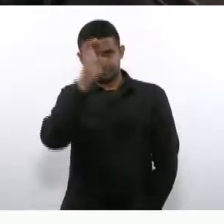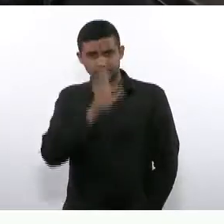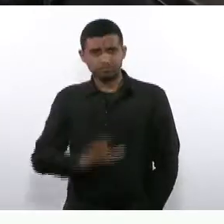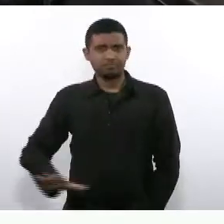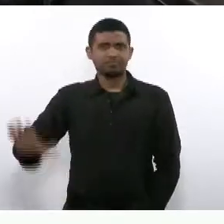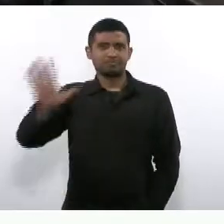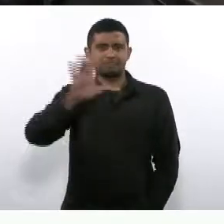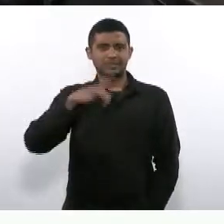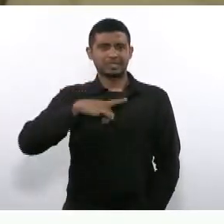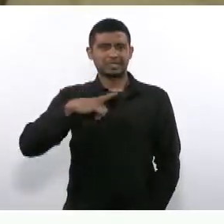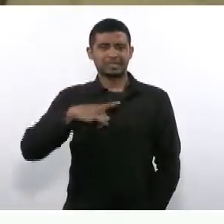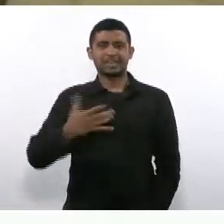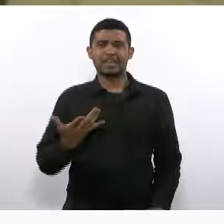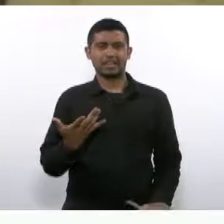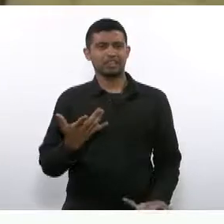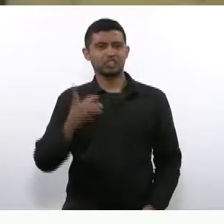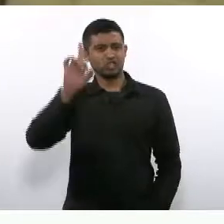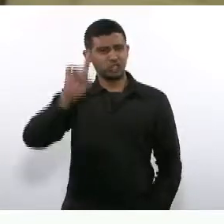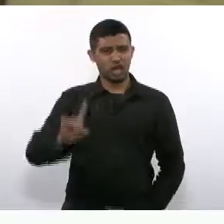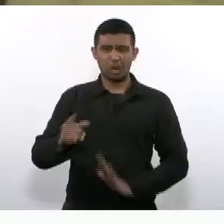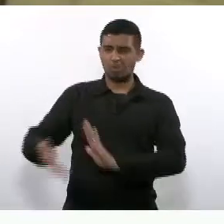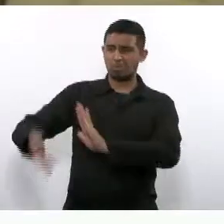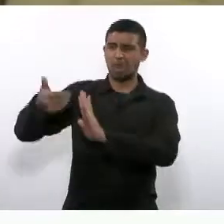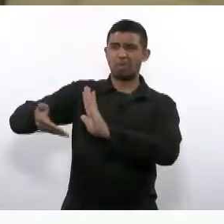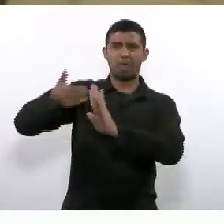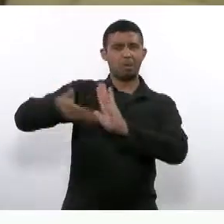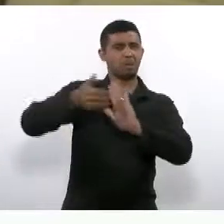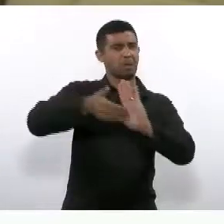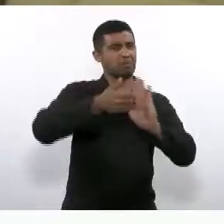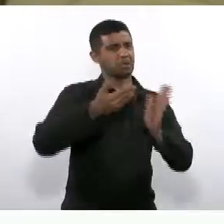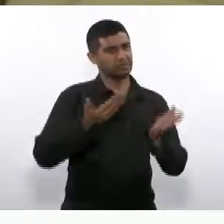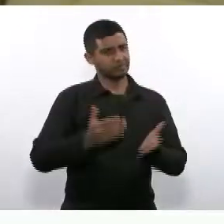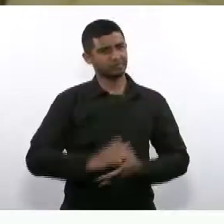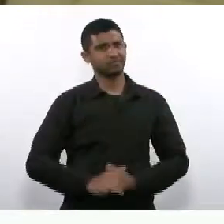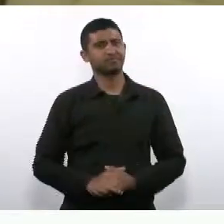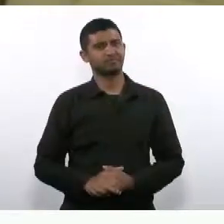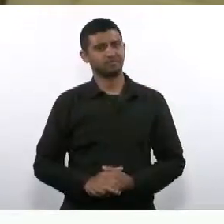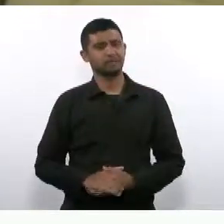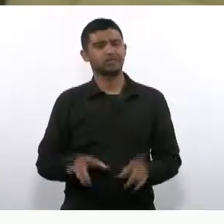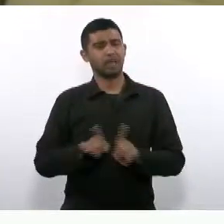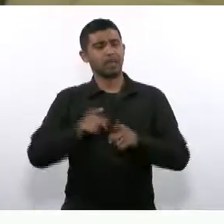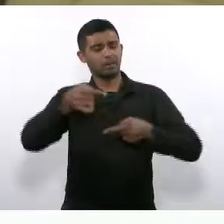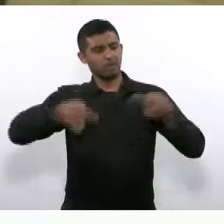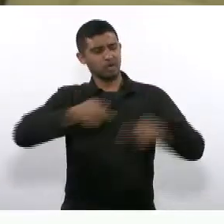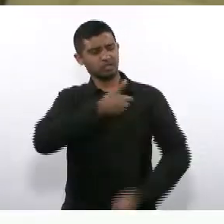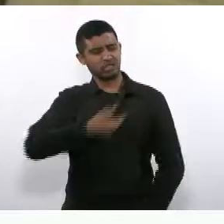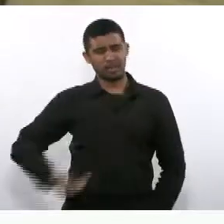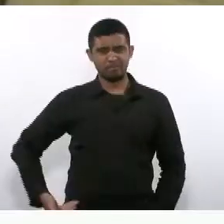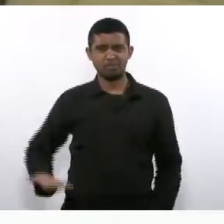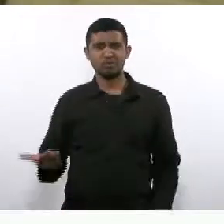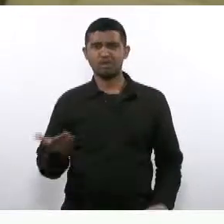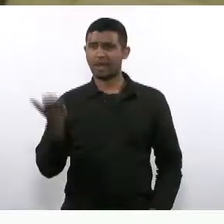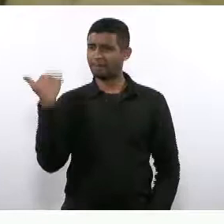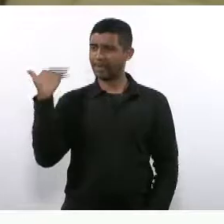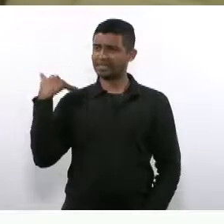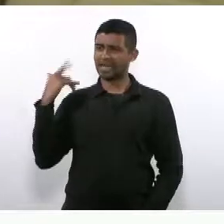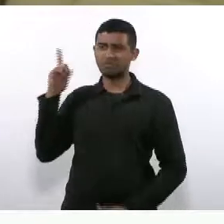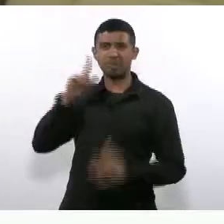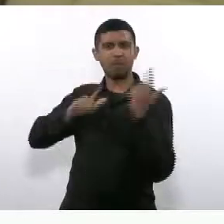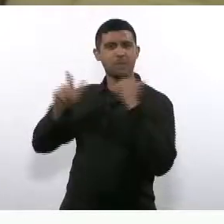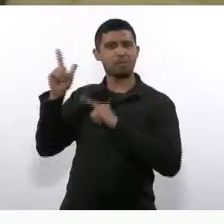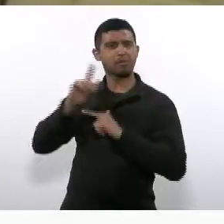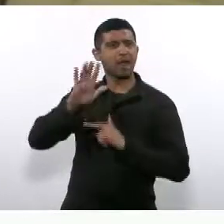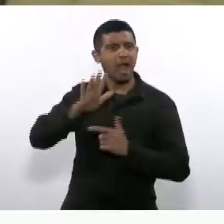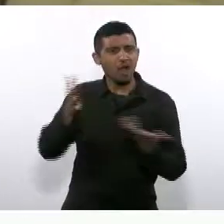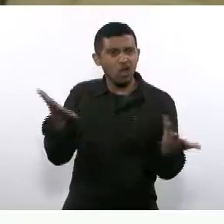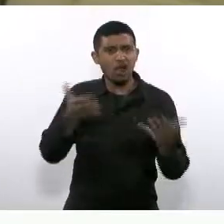um processo de desmonte de direitos, de desmonte de políticas públicas conquistadas no